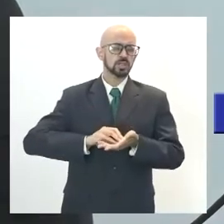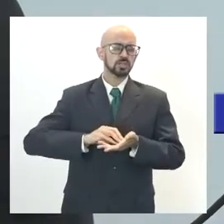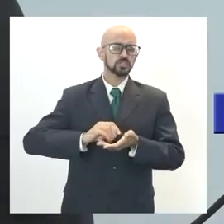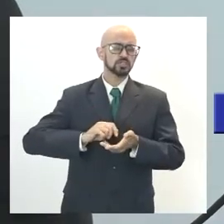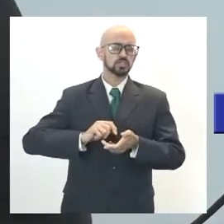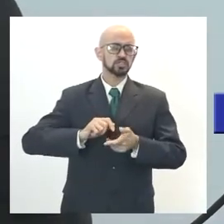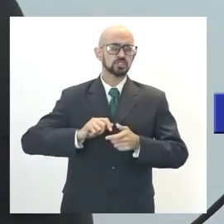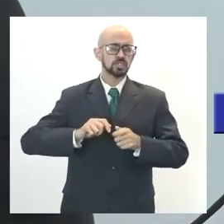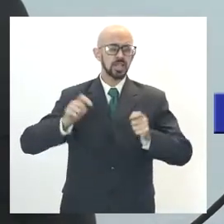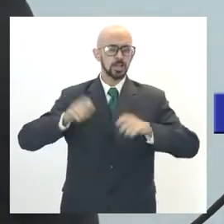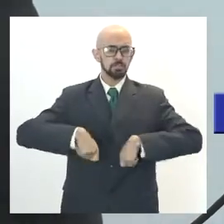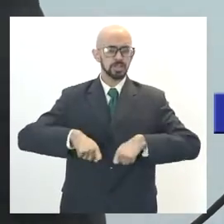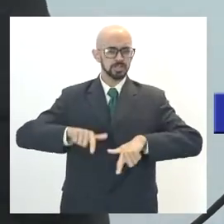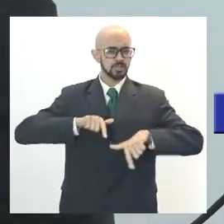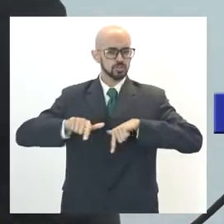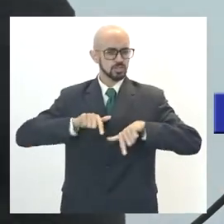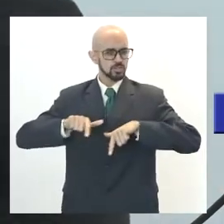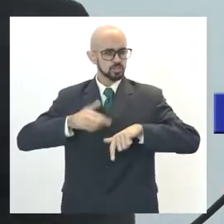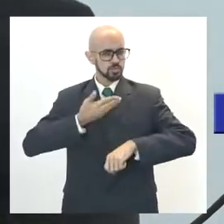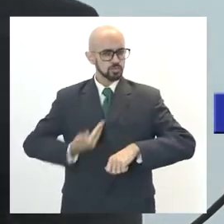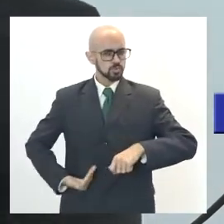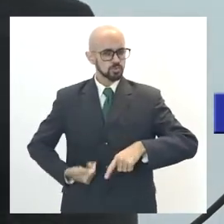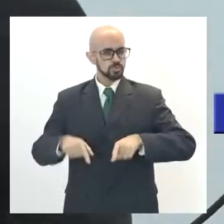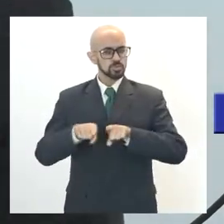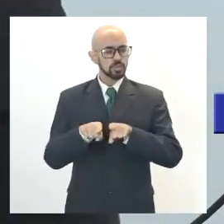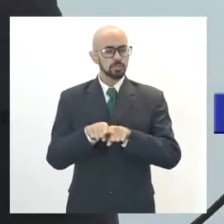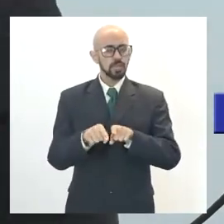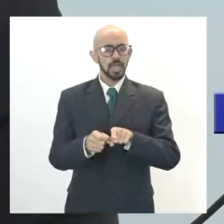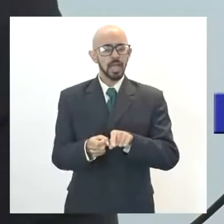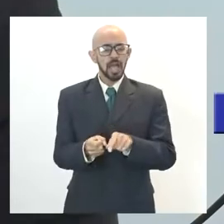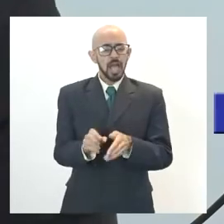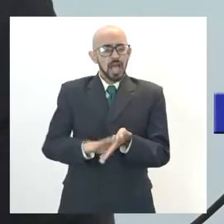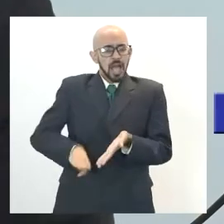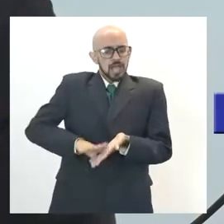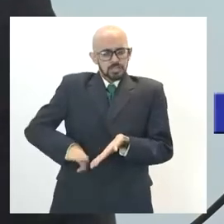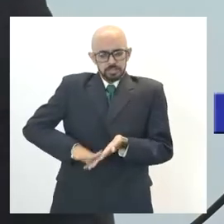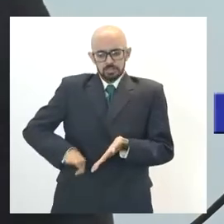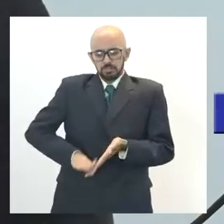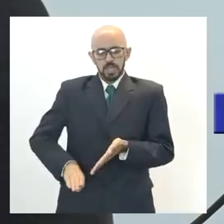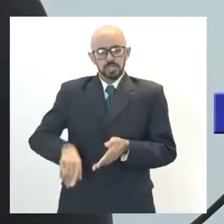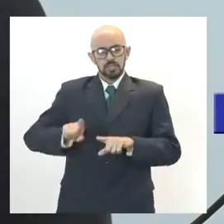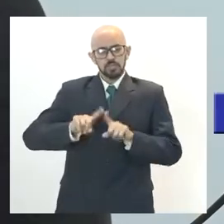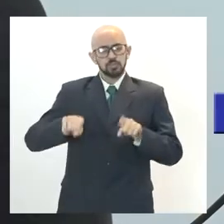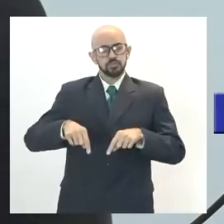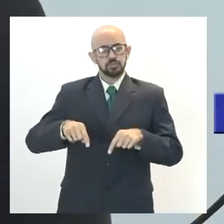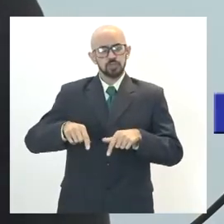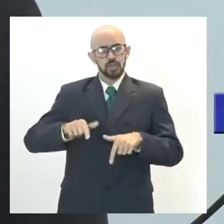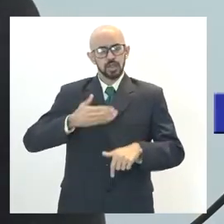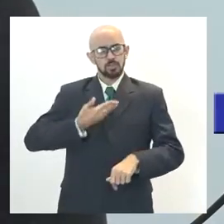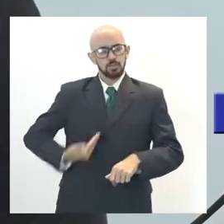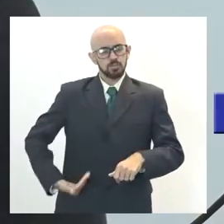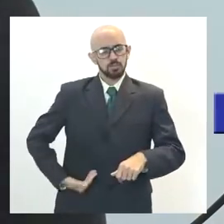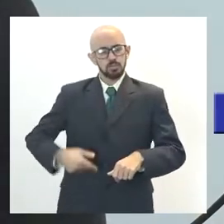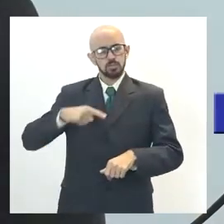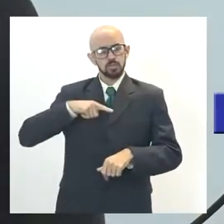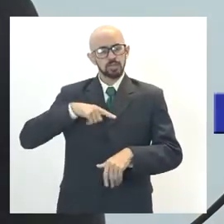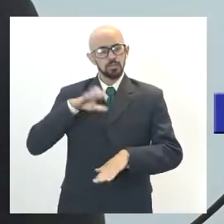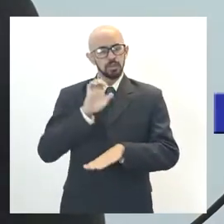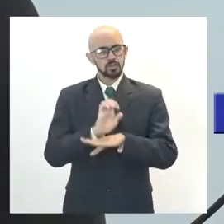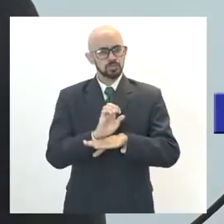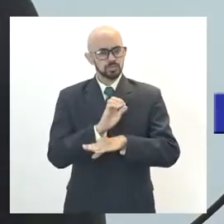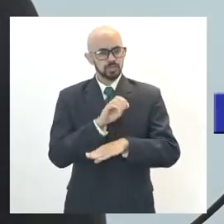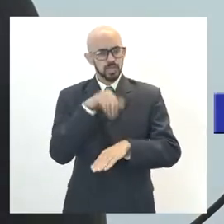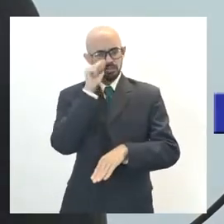serviços públicos e grande quantidade de despesa o porco tem trazido ao estado brasileiro